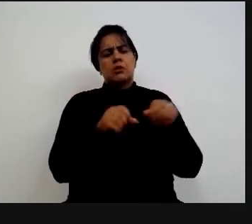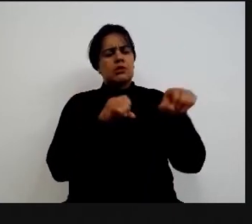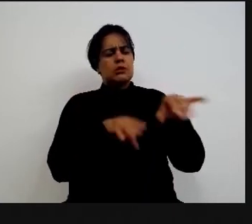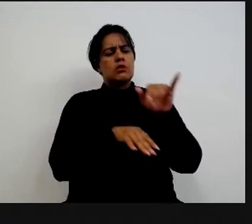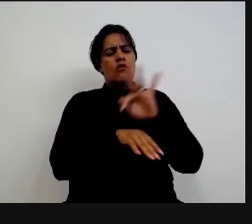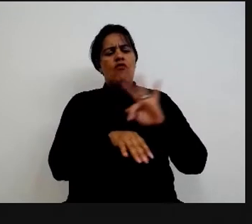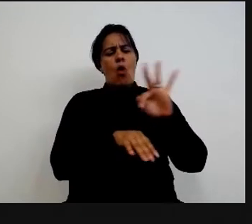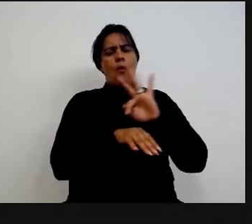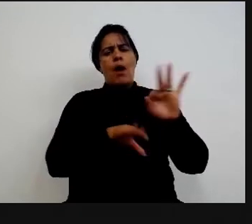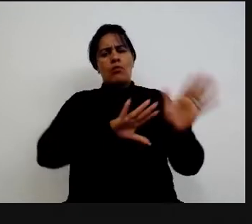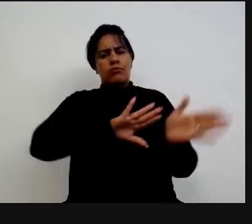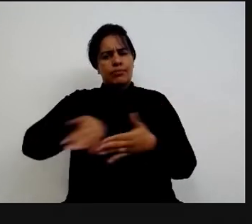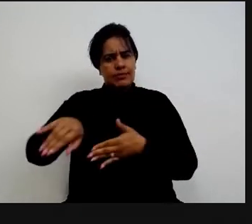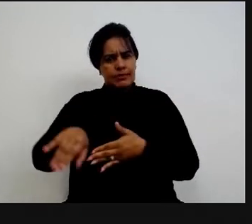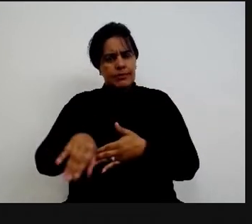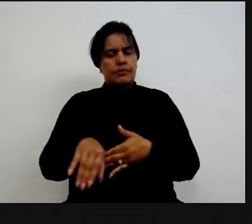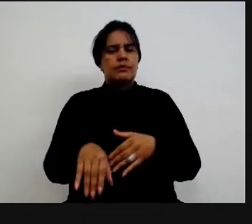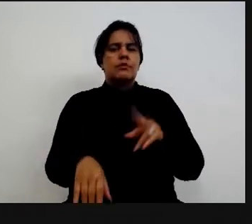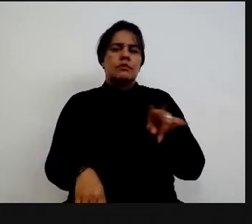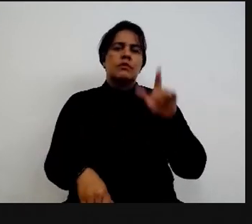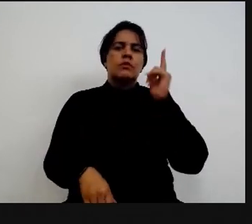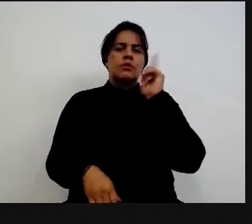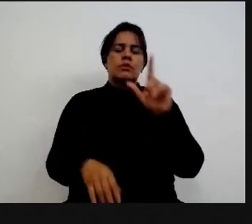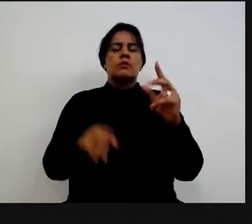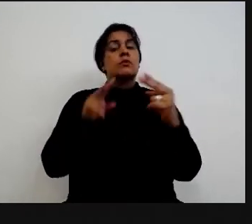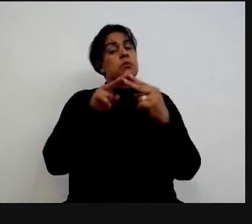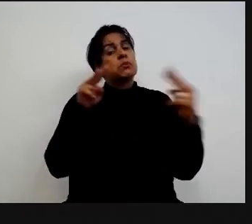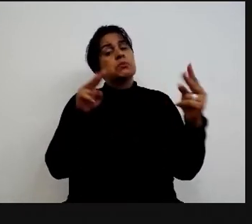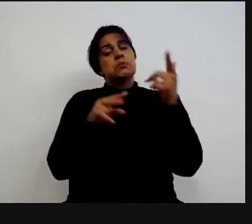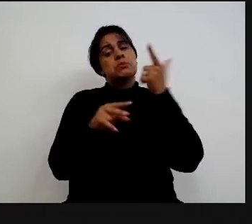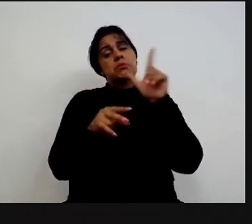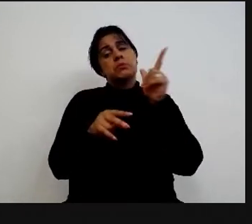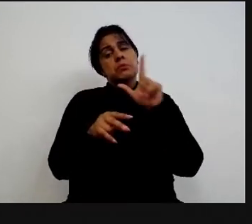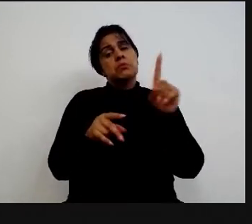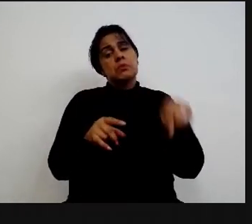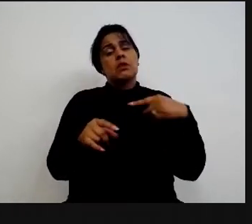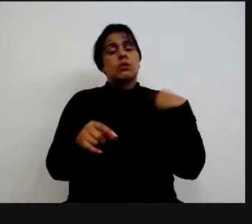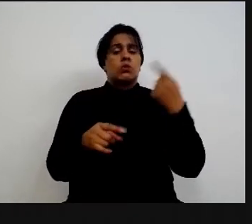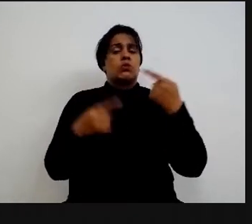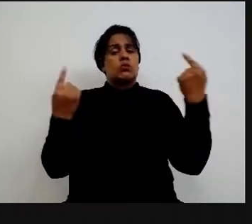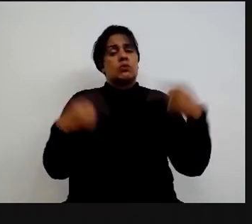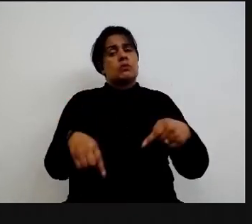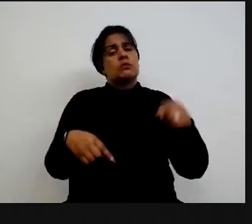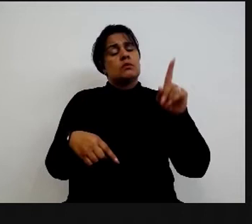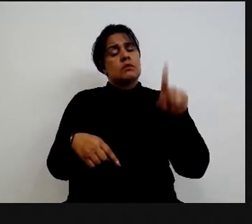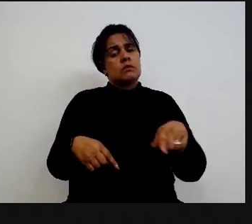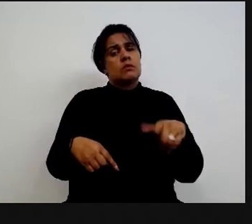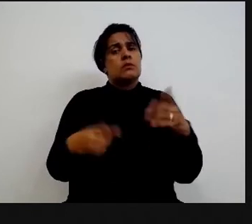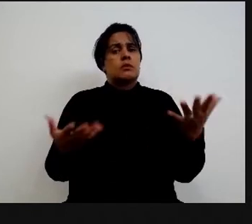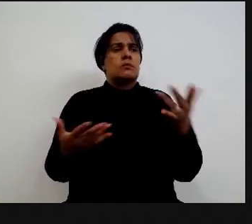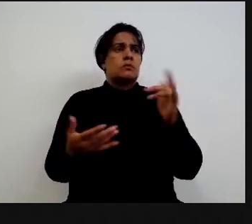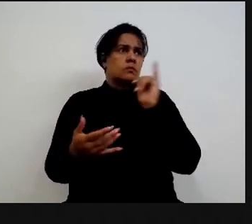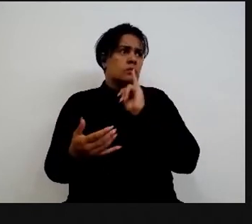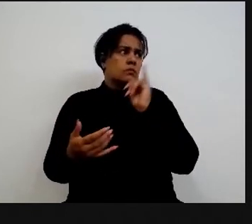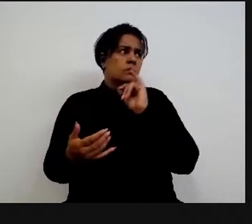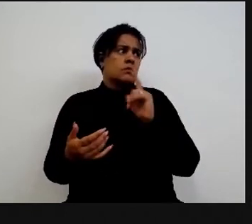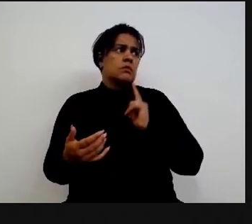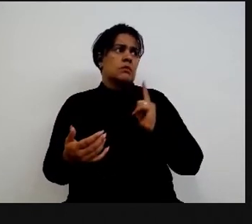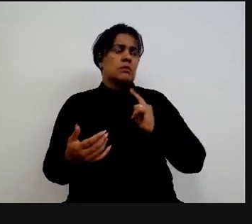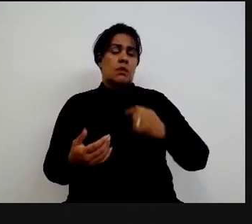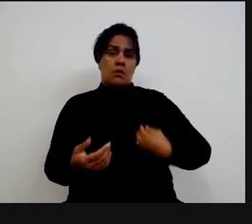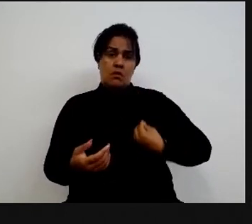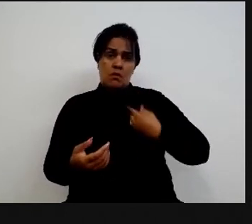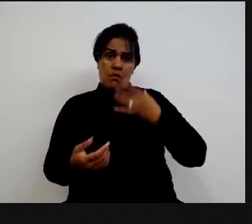vamos dizer assim, né? E acho que o remoto traz muito isso, porque o nosso desafio nesse momento, assim, o presencial, nesse